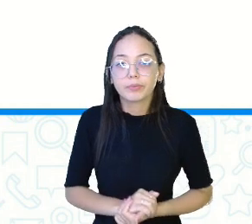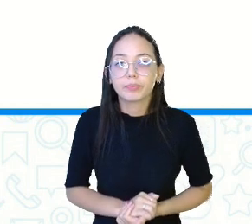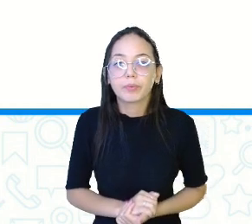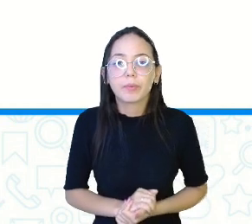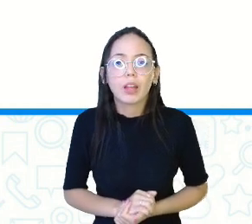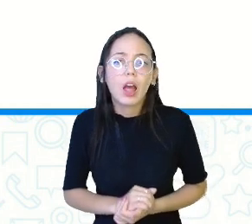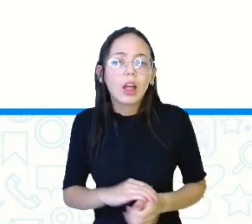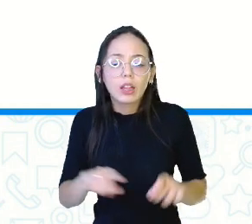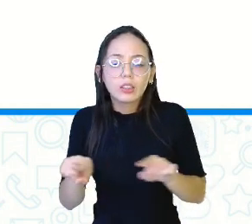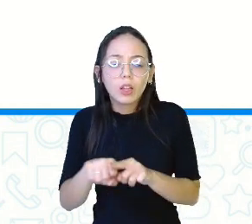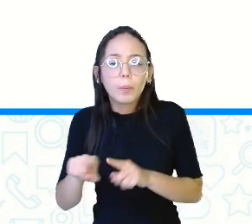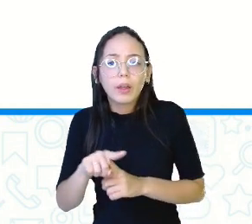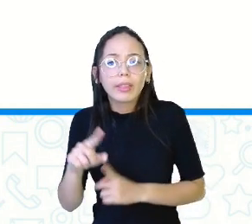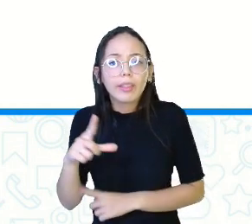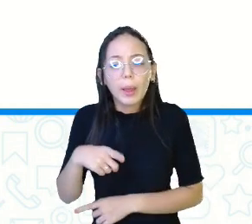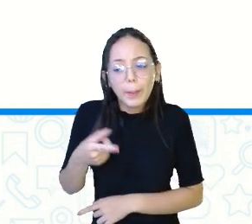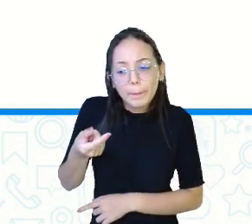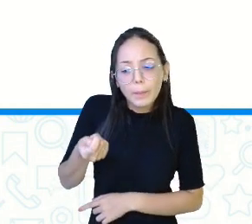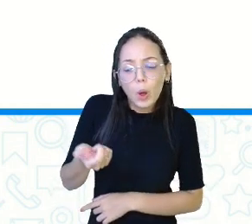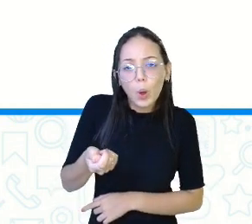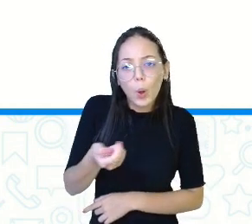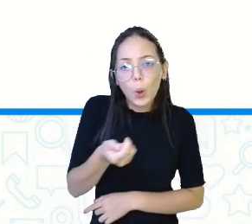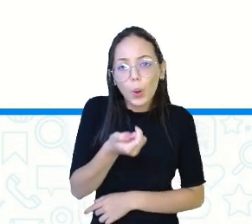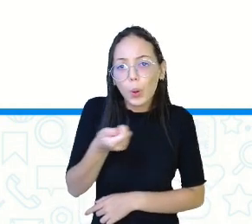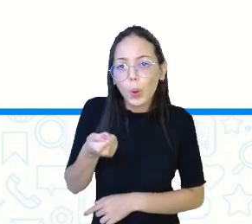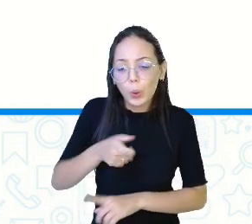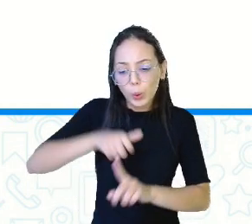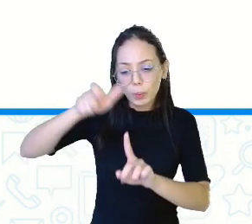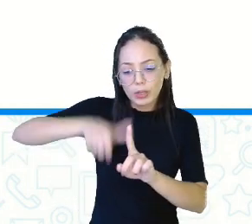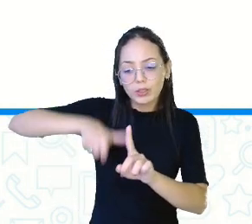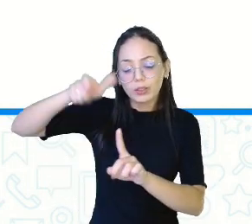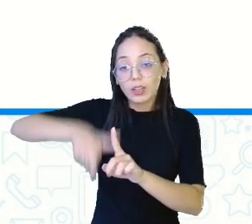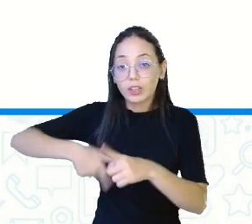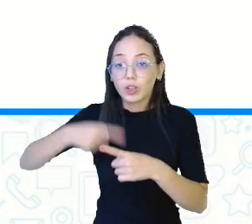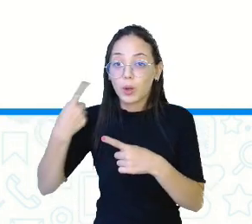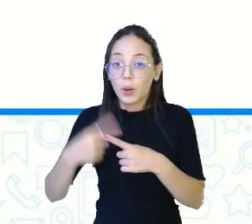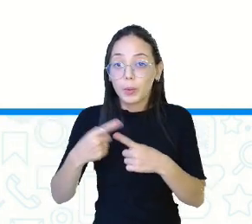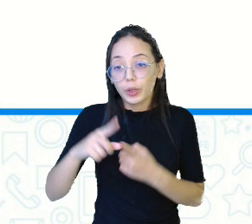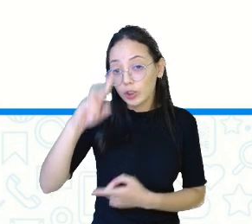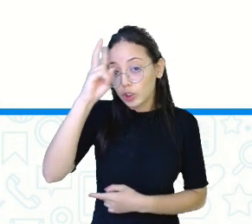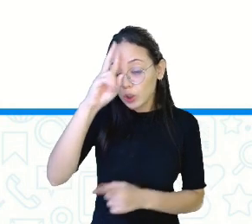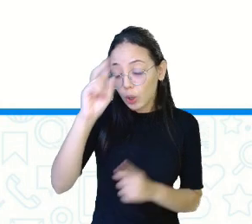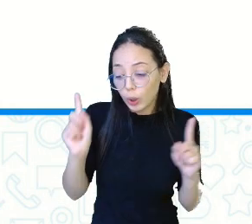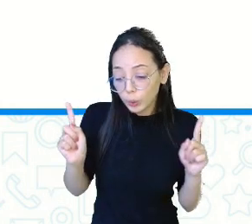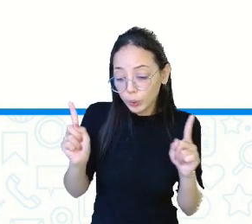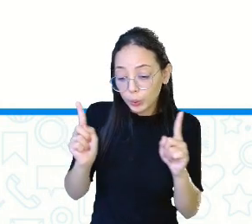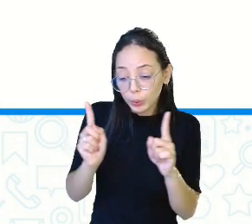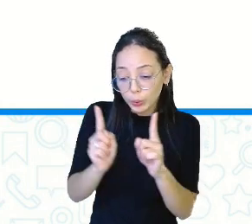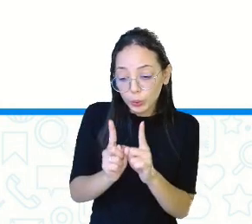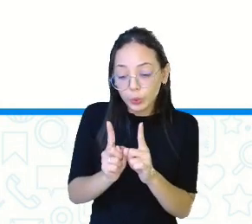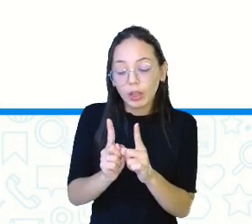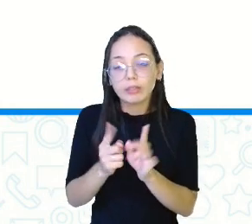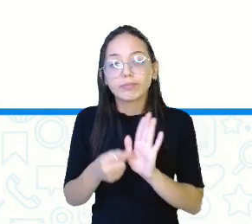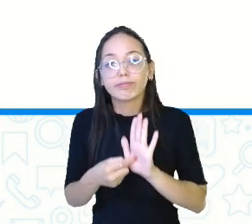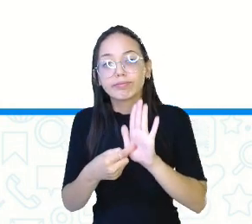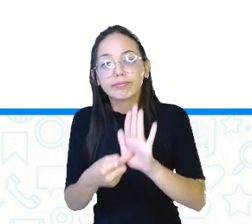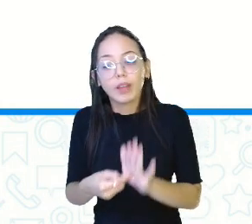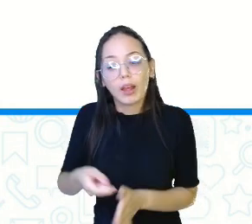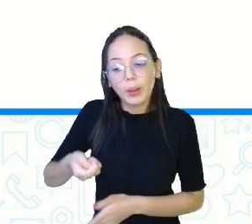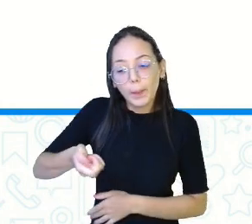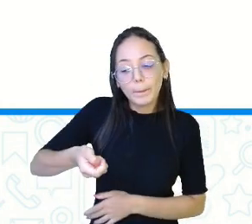poucos personagens, como a gente já falou aqui, não é? Por se tratar de uma história curta, então aparecem